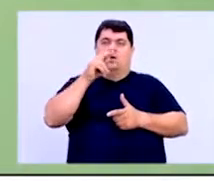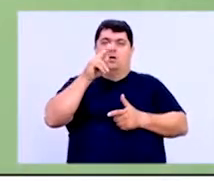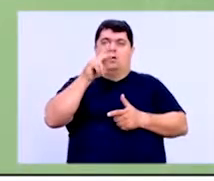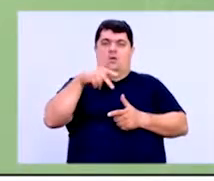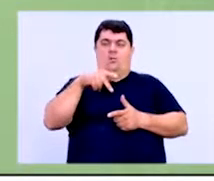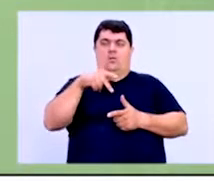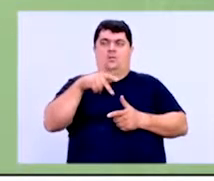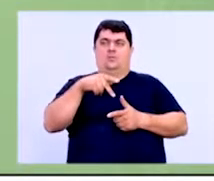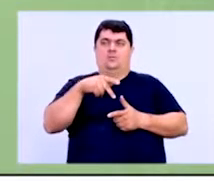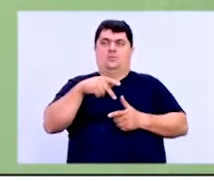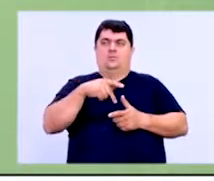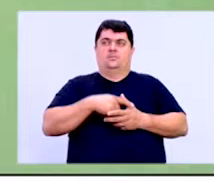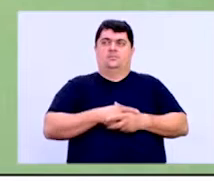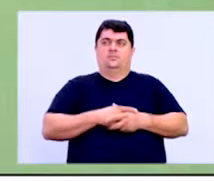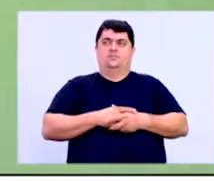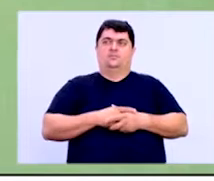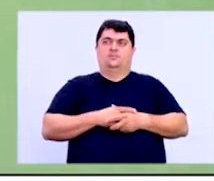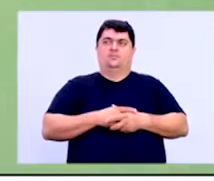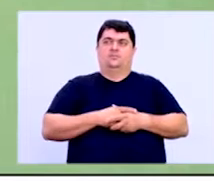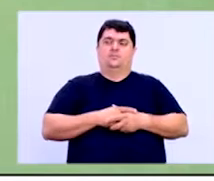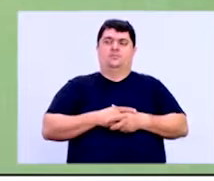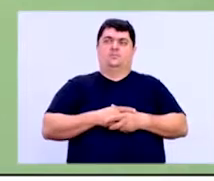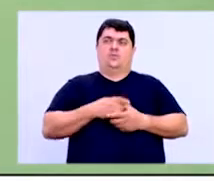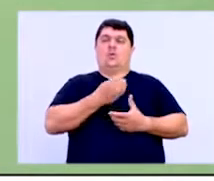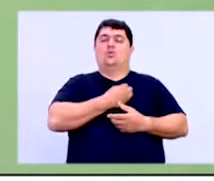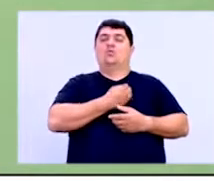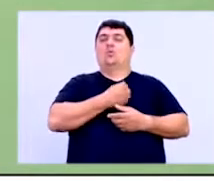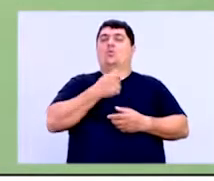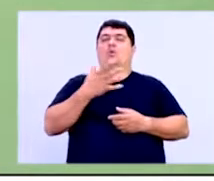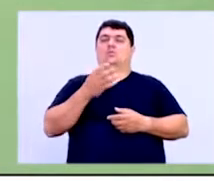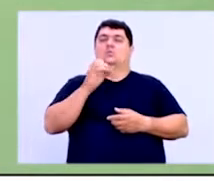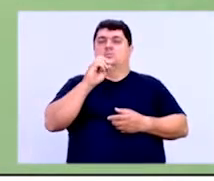Make-up divisor. Qual é o número mágico dele?